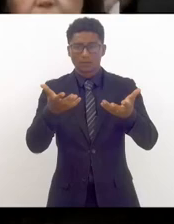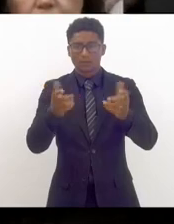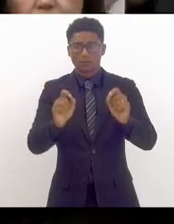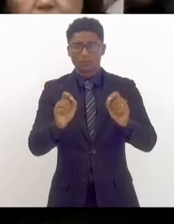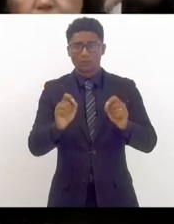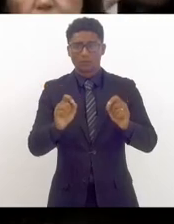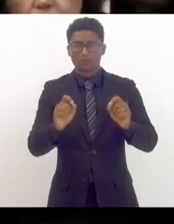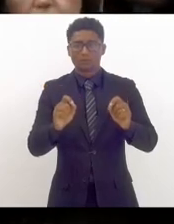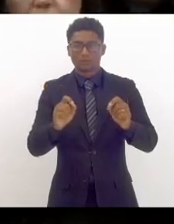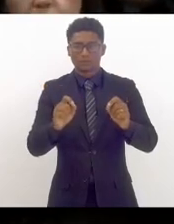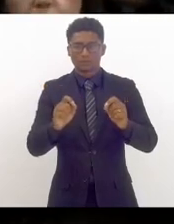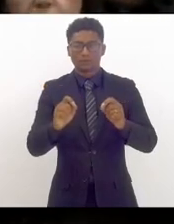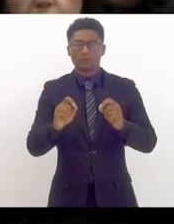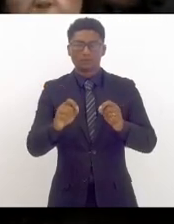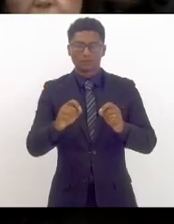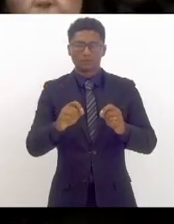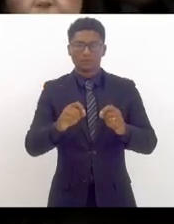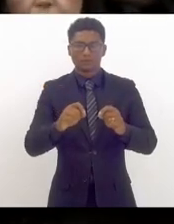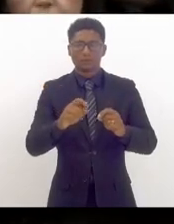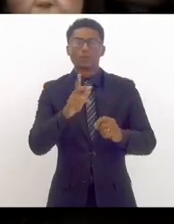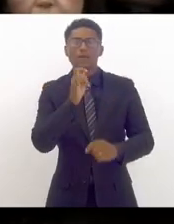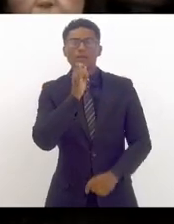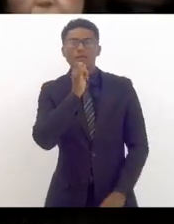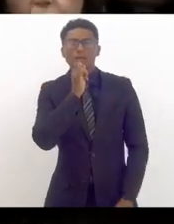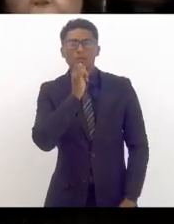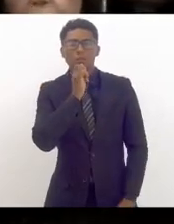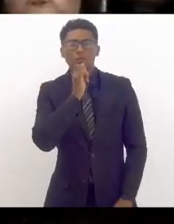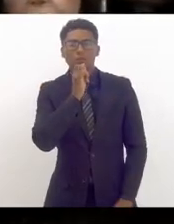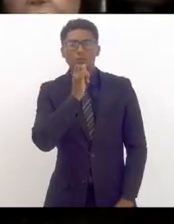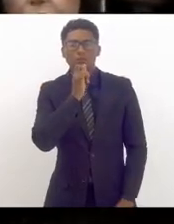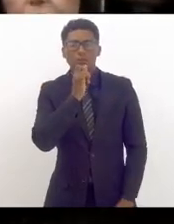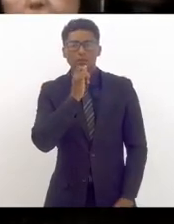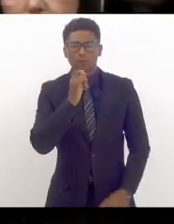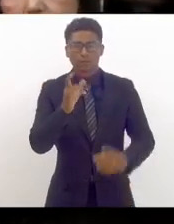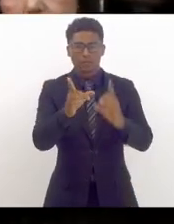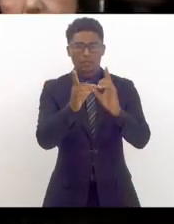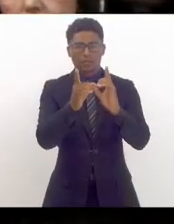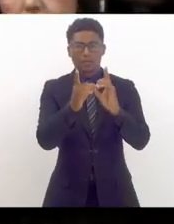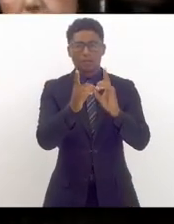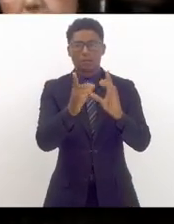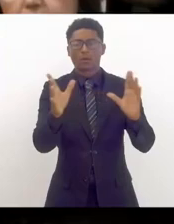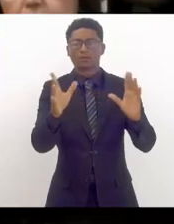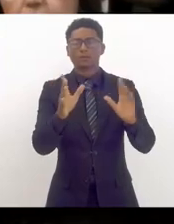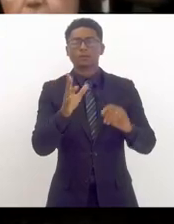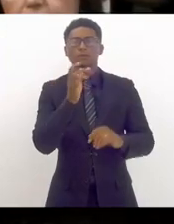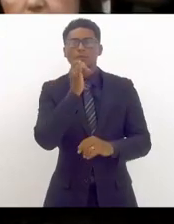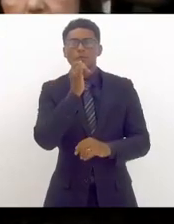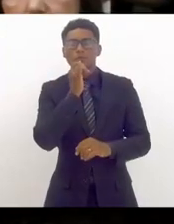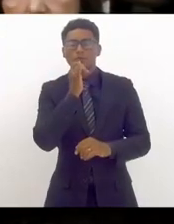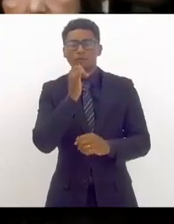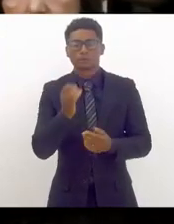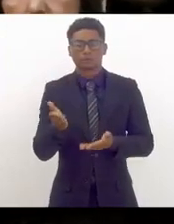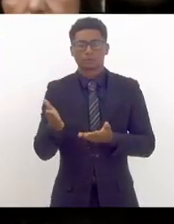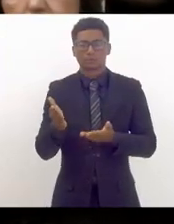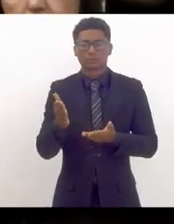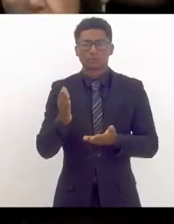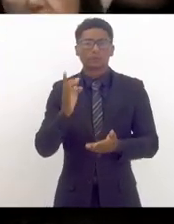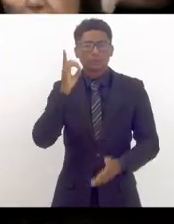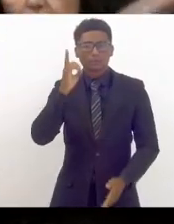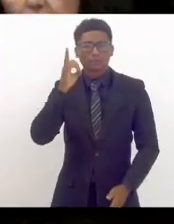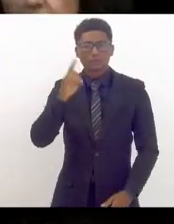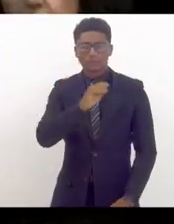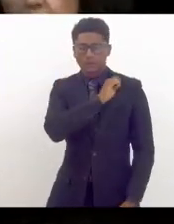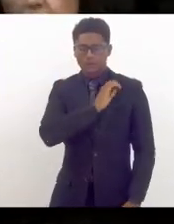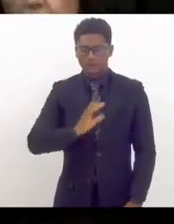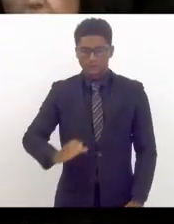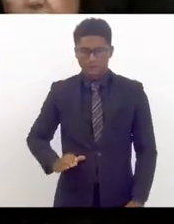o governador, dar um exemplo bom de democracia, a gestão do deputado André Siciliano e a